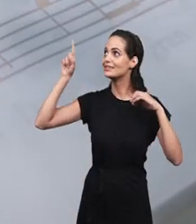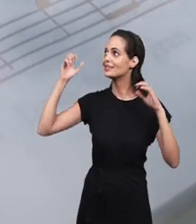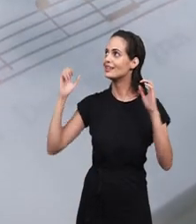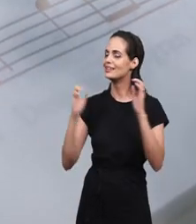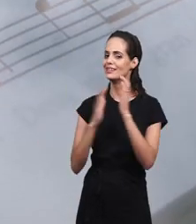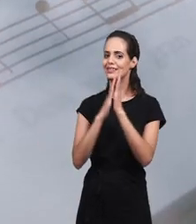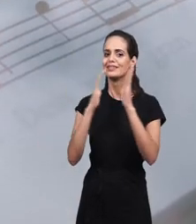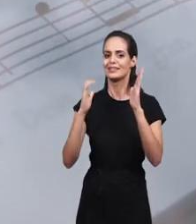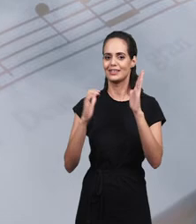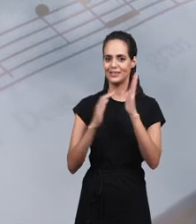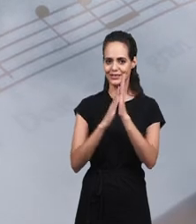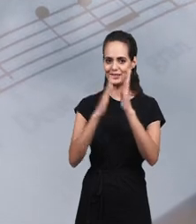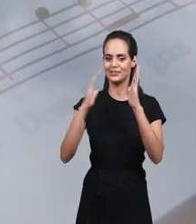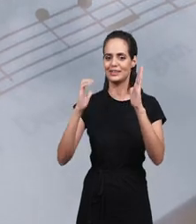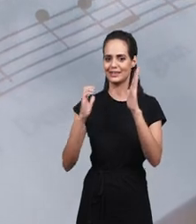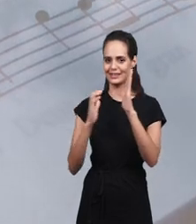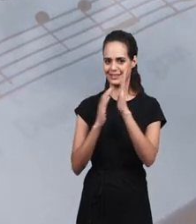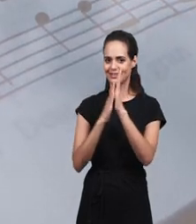anjos